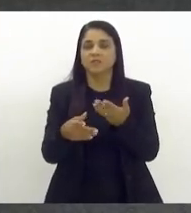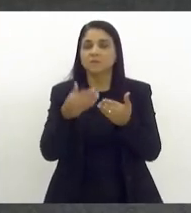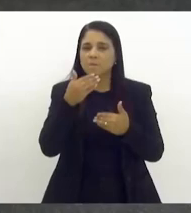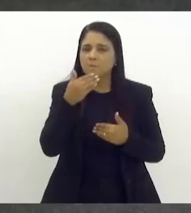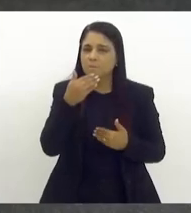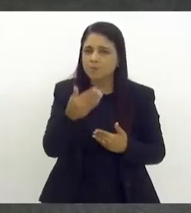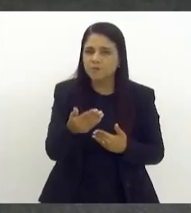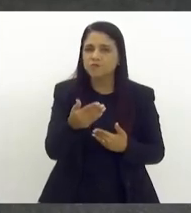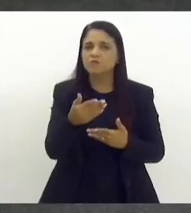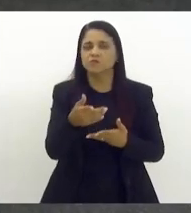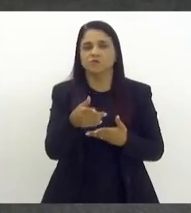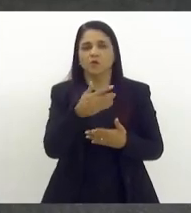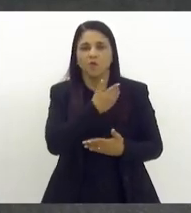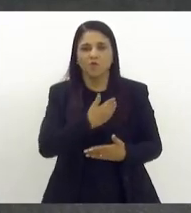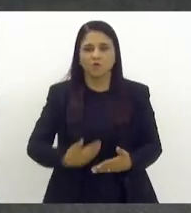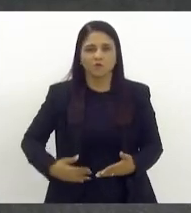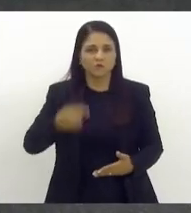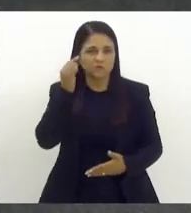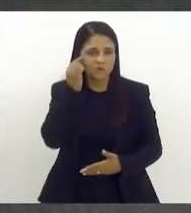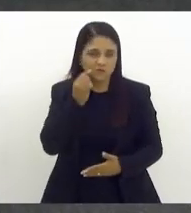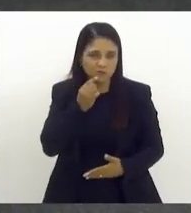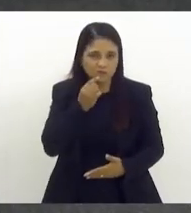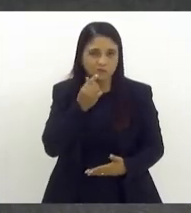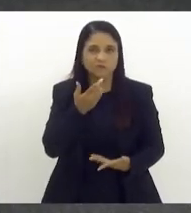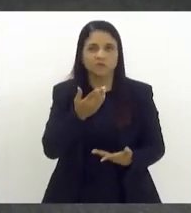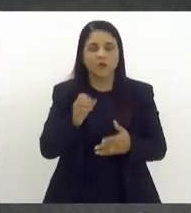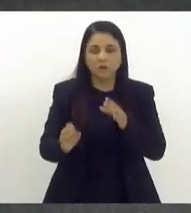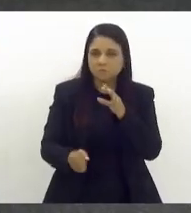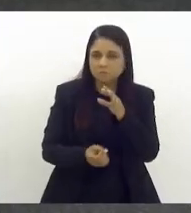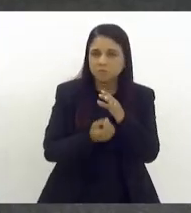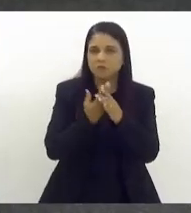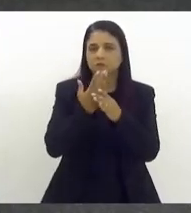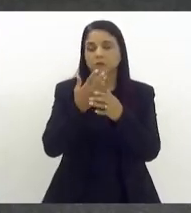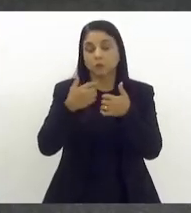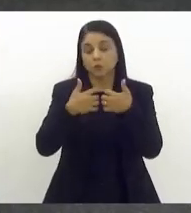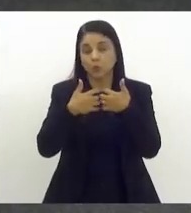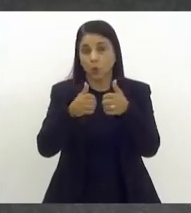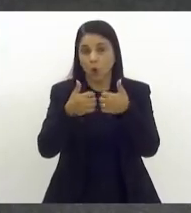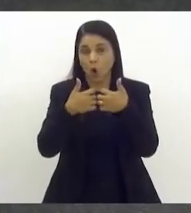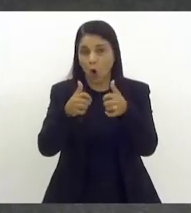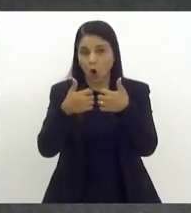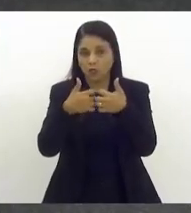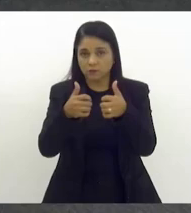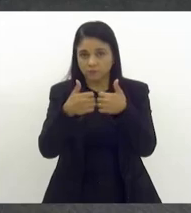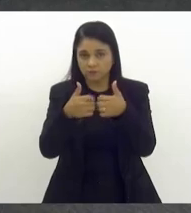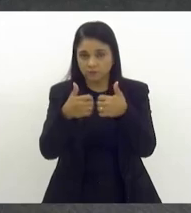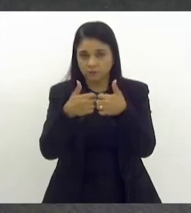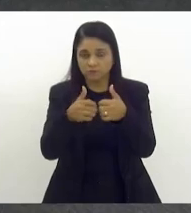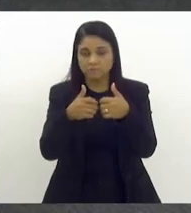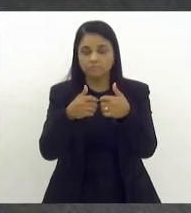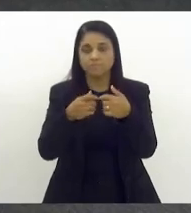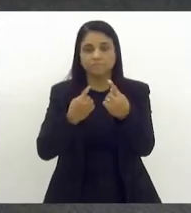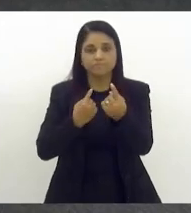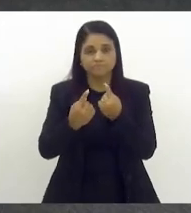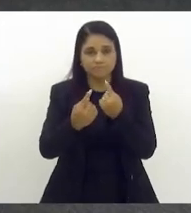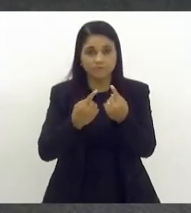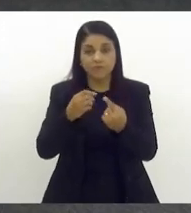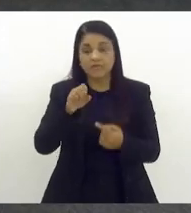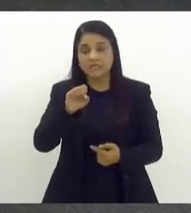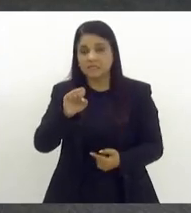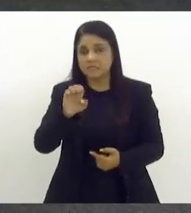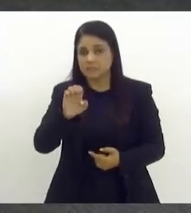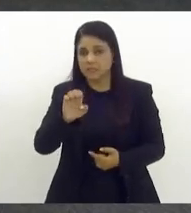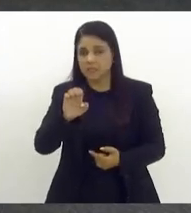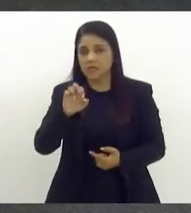solicitar do excelentíssimo governador do estado do Rio de Janeiro a criação dessa linha de ônibus no trajeto